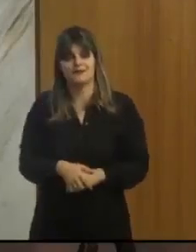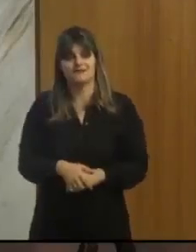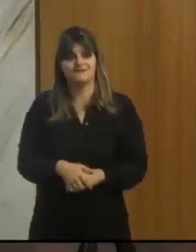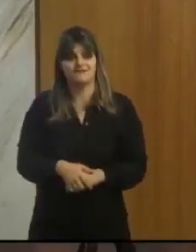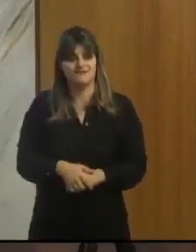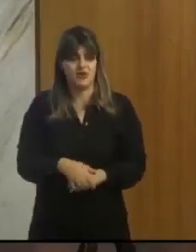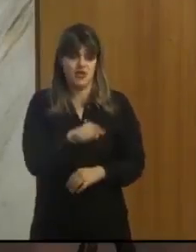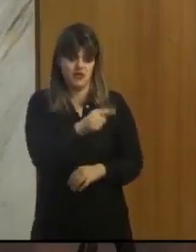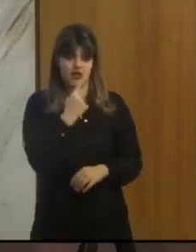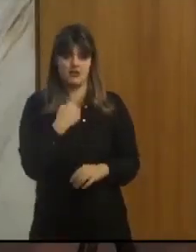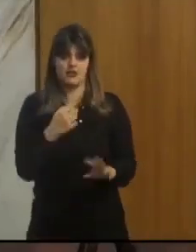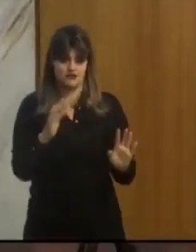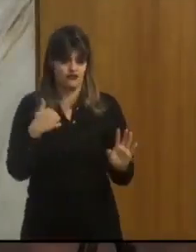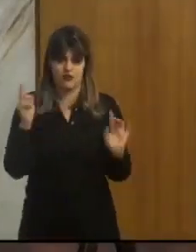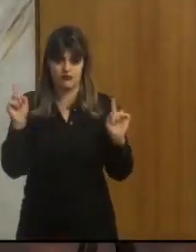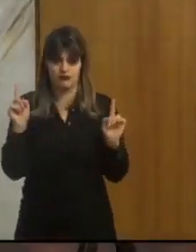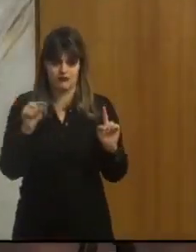disse, não fui eu.